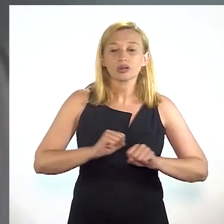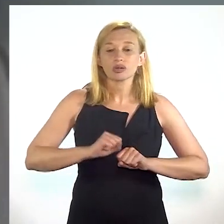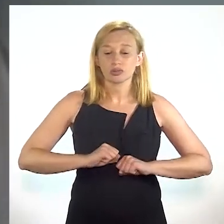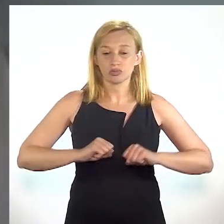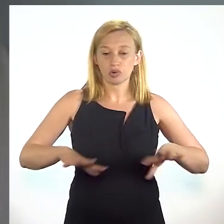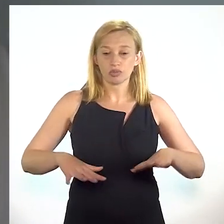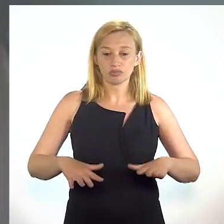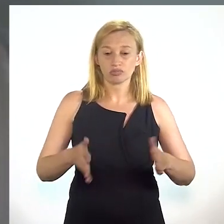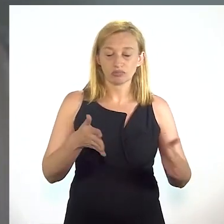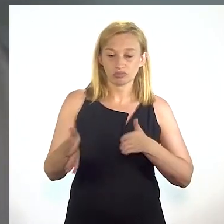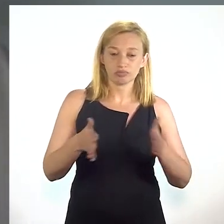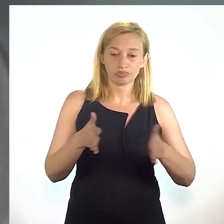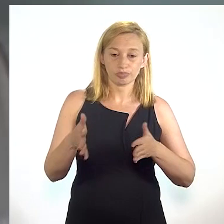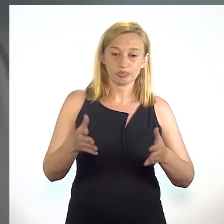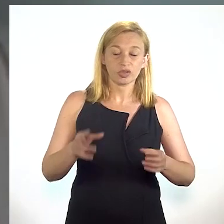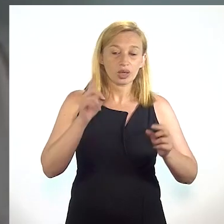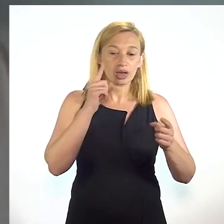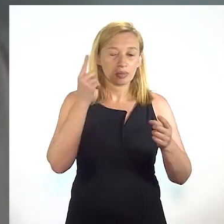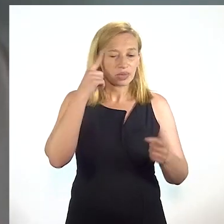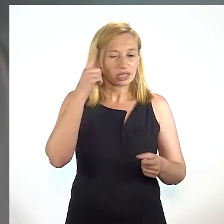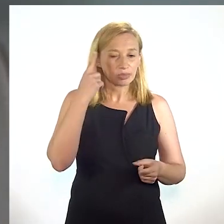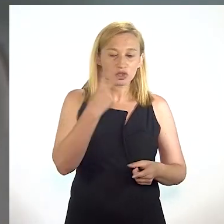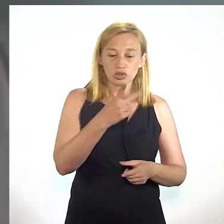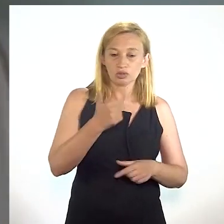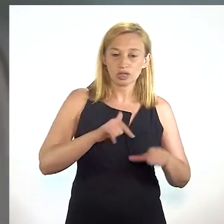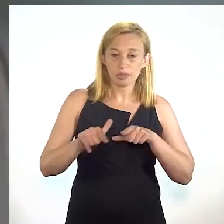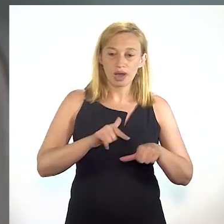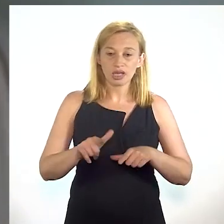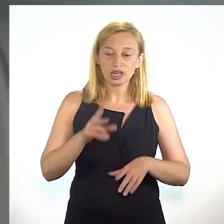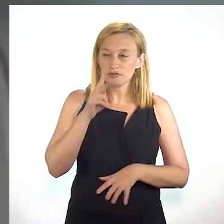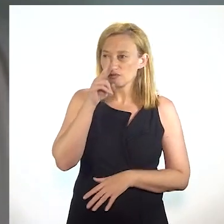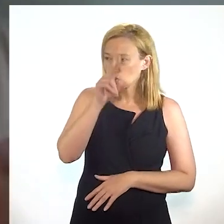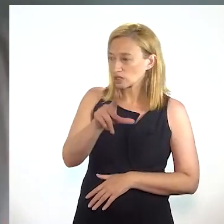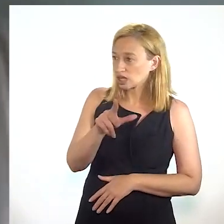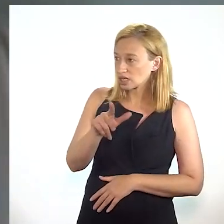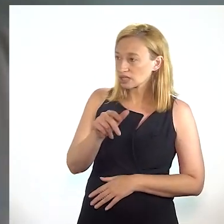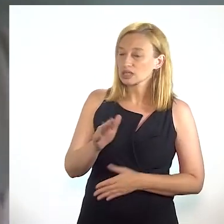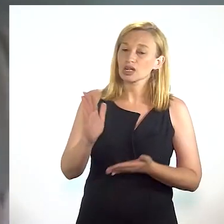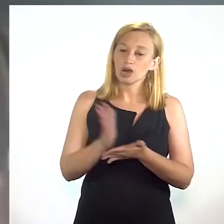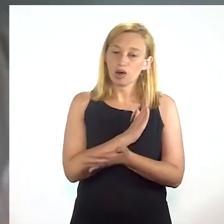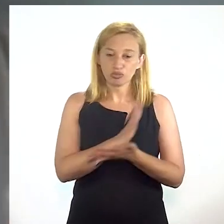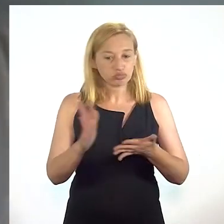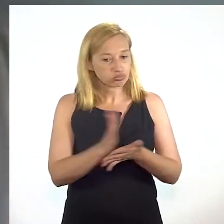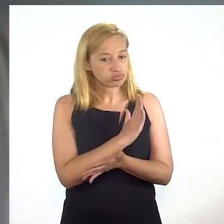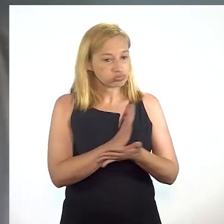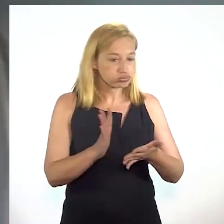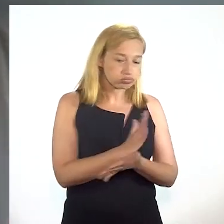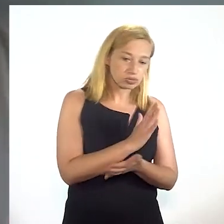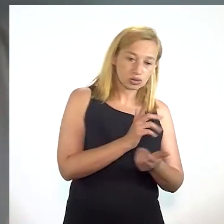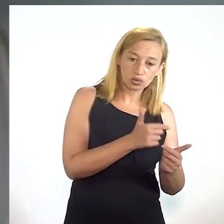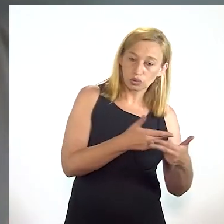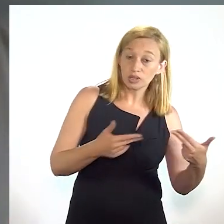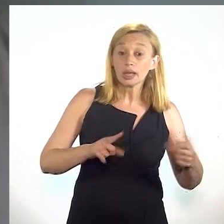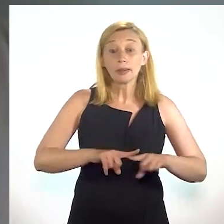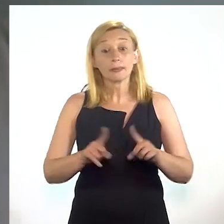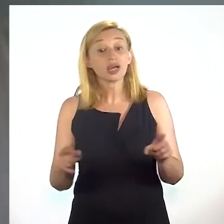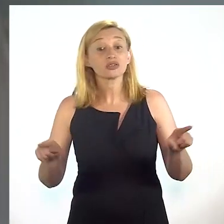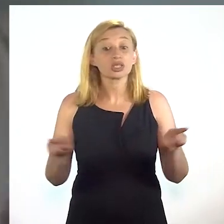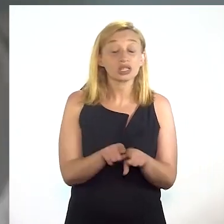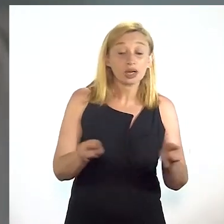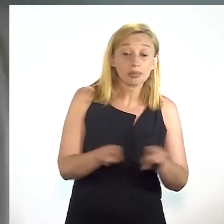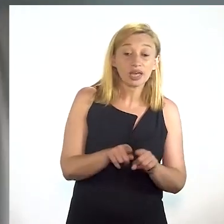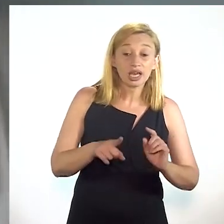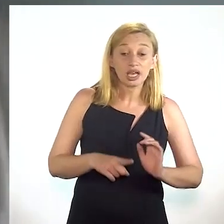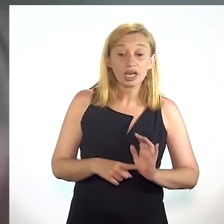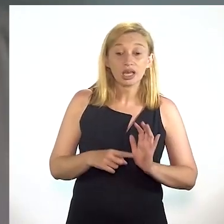O que o momento da pandemia trouxe, Joana, de reflexão sobre o seu negócio? Ele fortaleceu determinadas